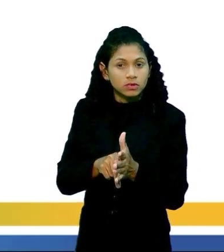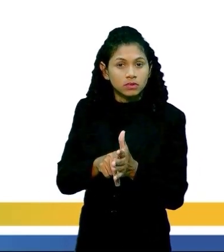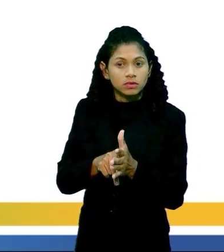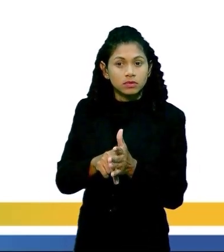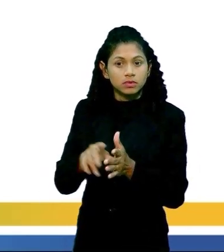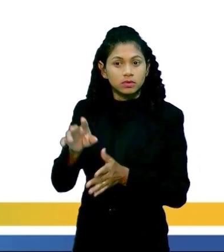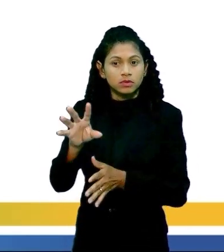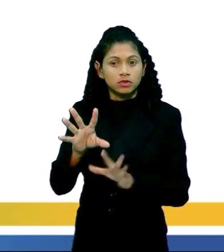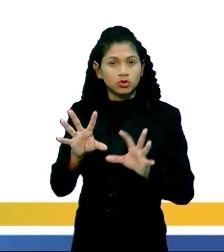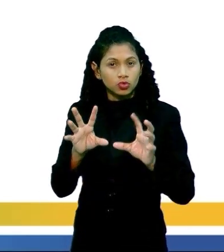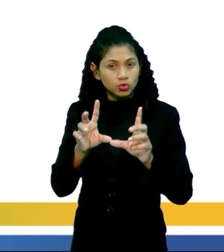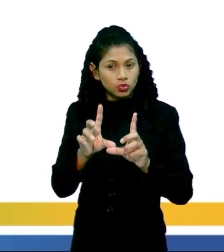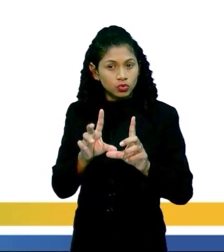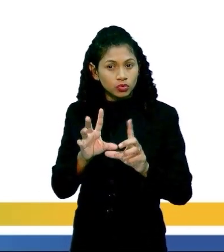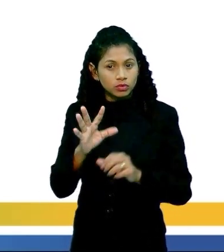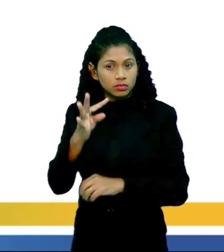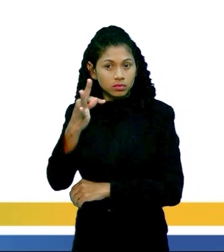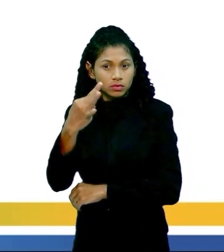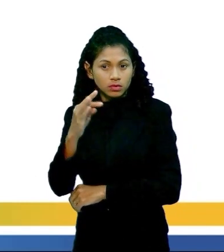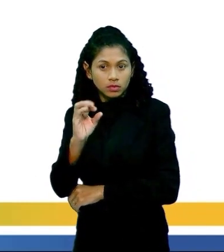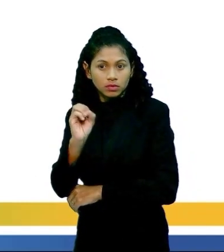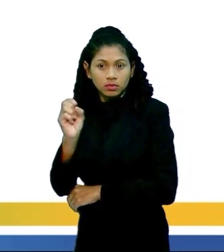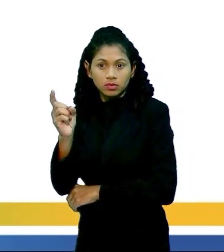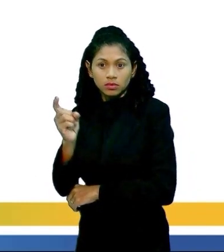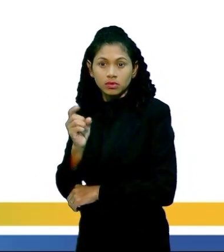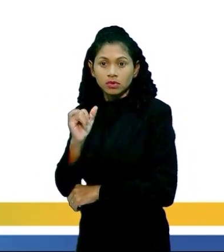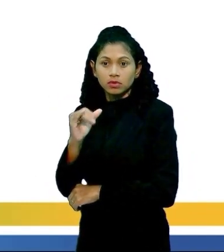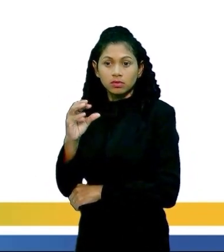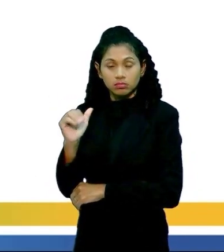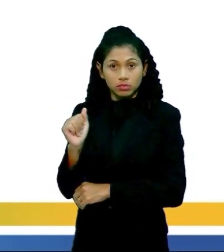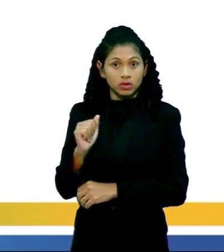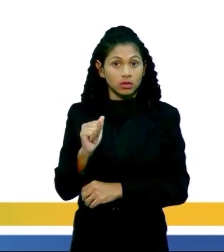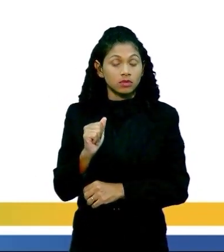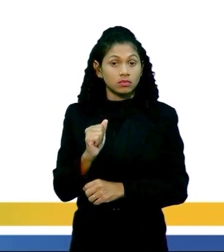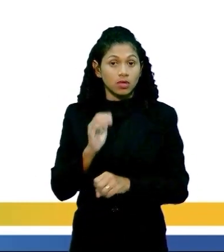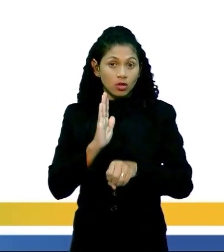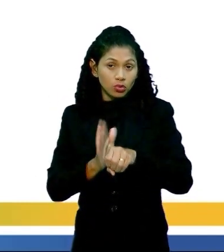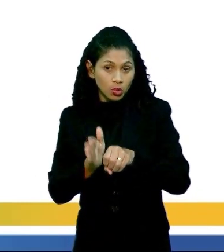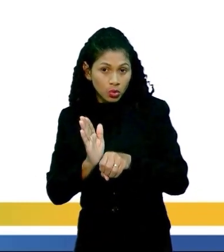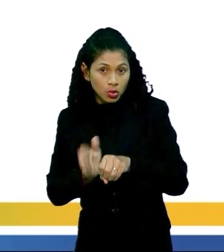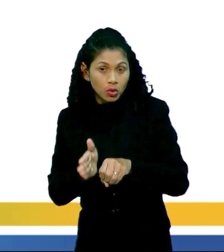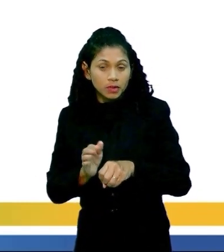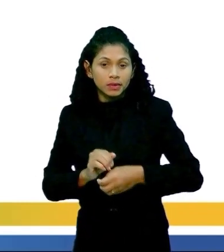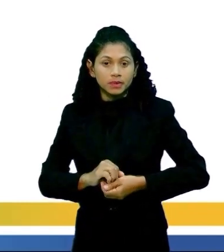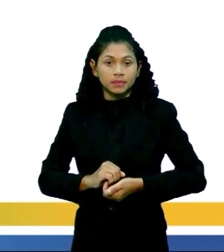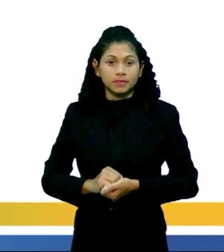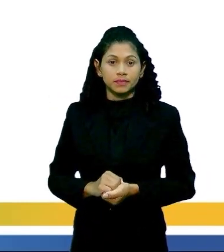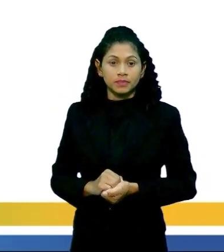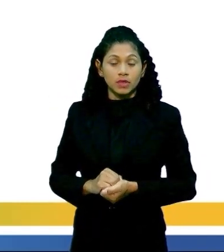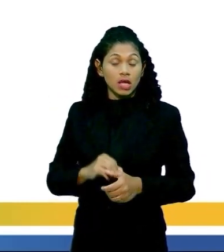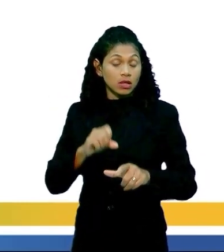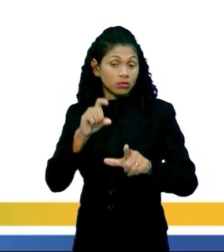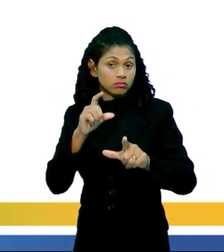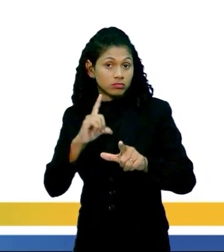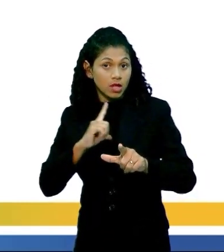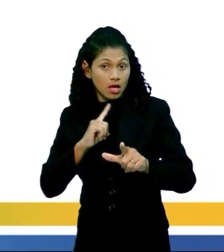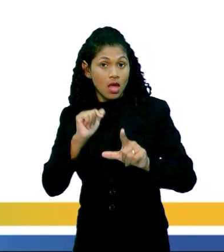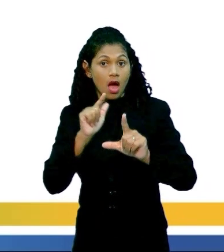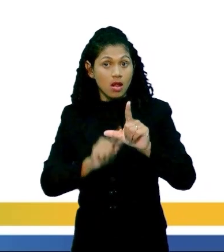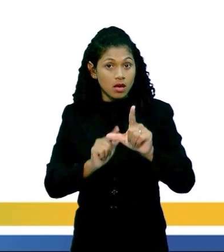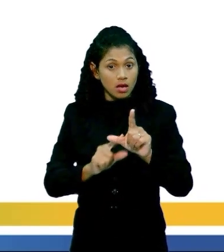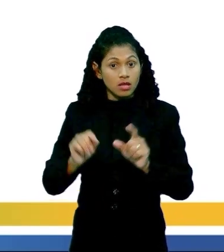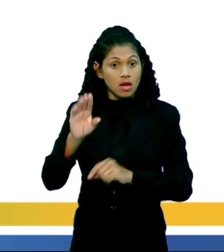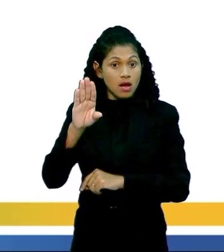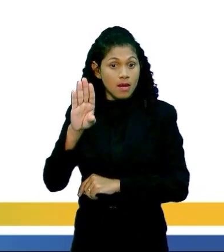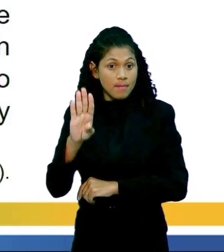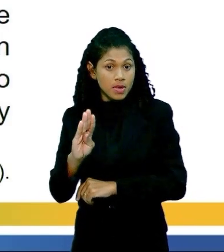seus usos no mundo, incentivar o consumo de tomate por seus benefícios para a saúde, ou letra E, estimular o uso de tomate como objeto